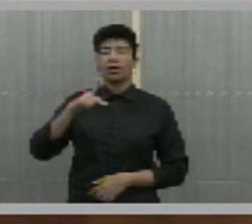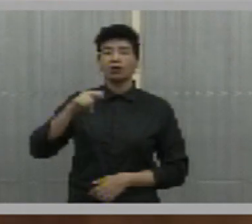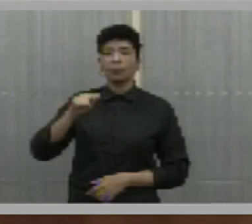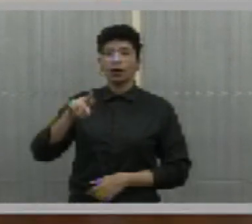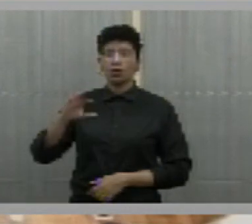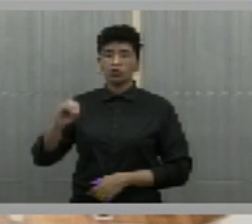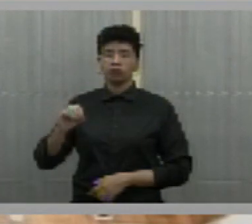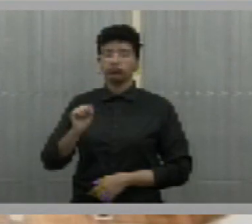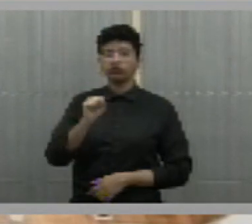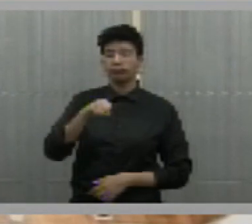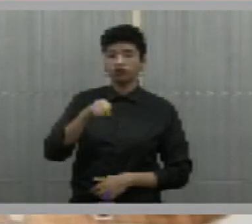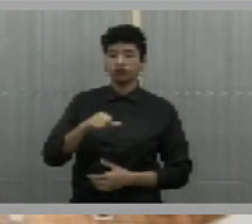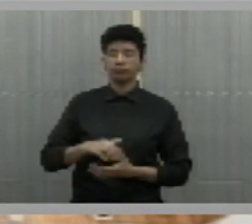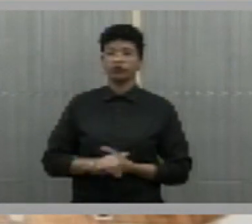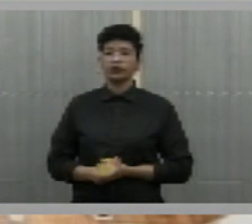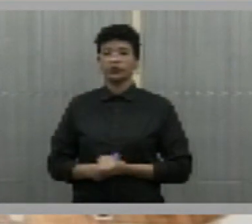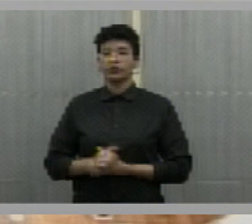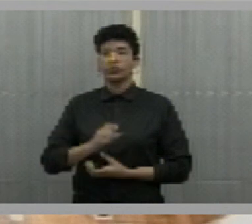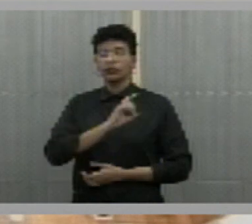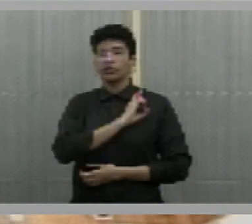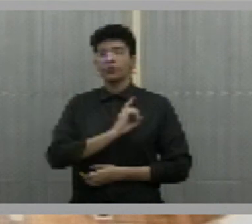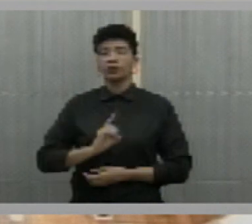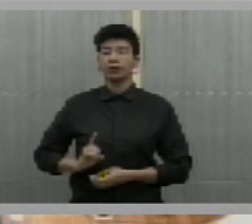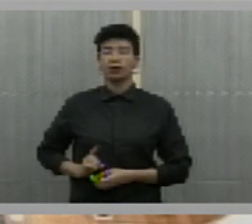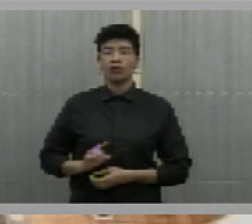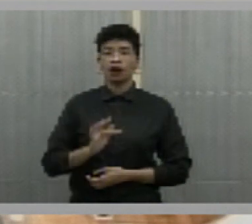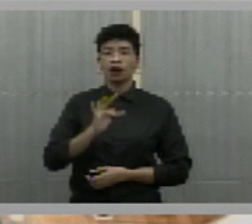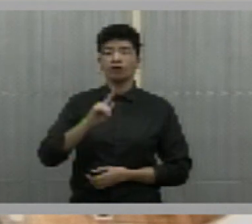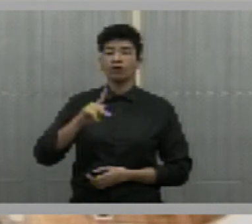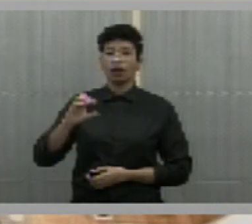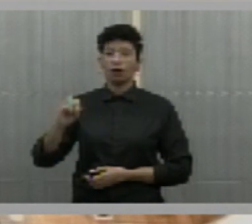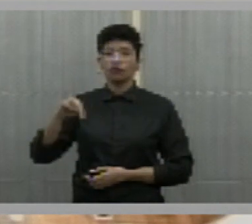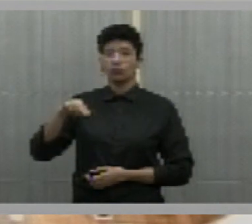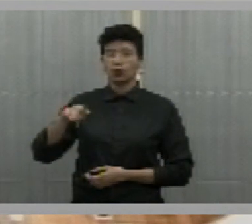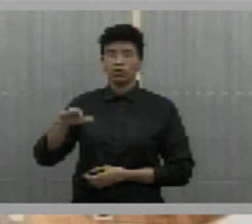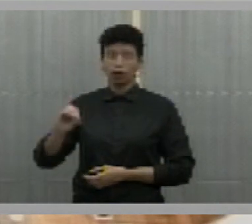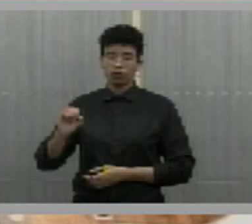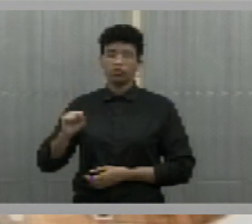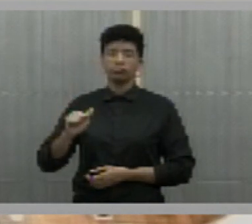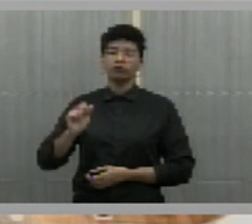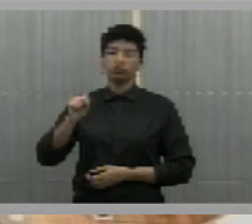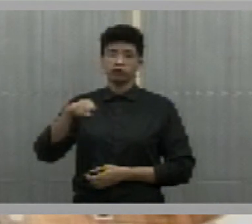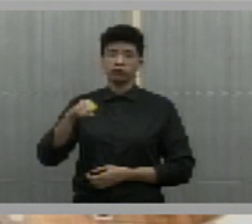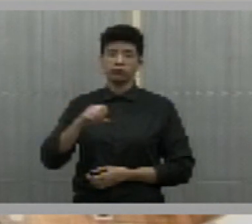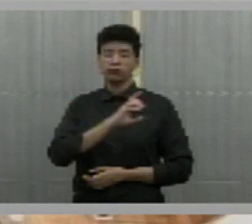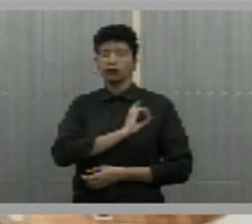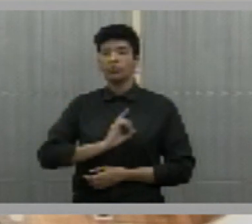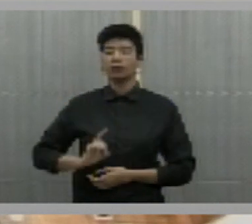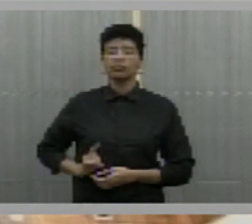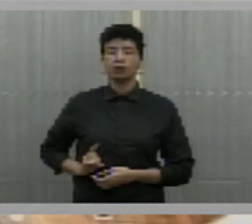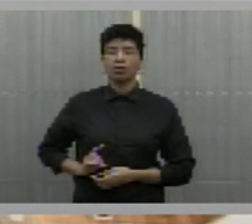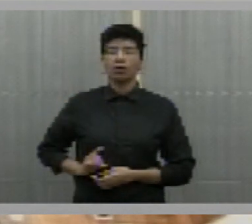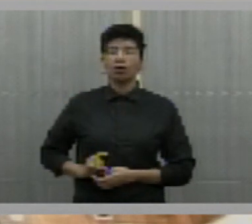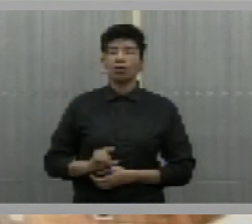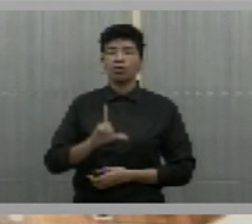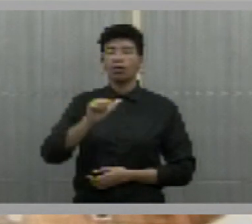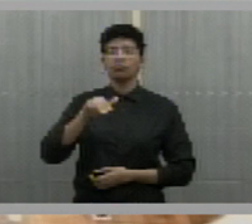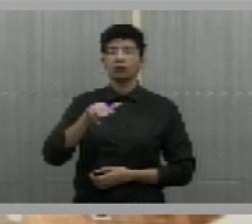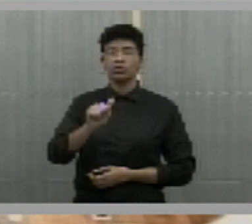vota? Sim. Deputado Flávio Nogueira Júnior, sim. Deputado Francisco